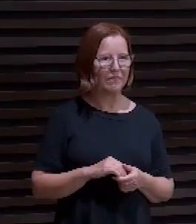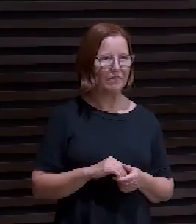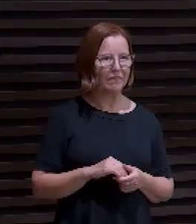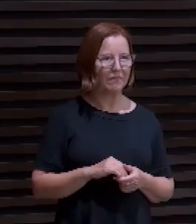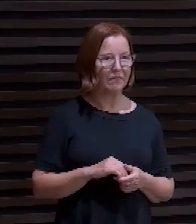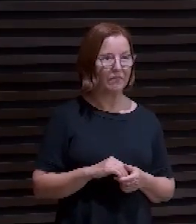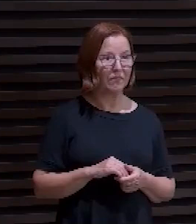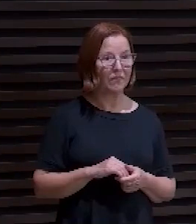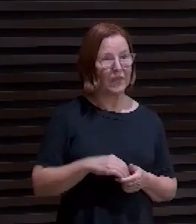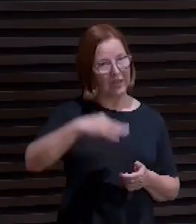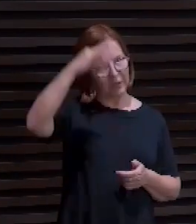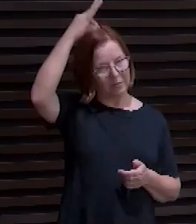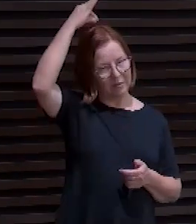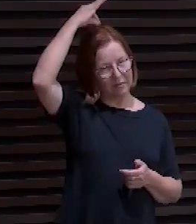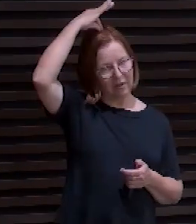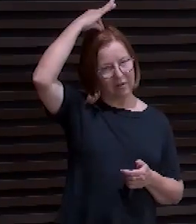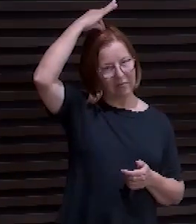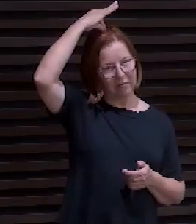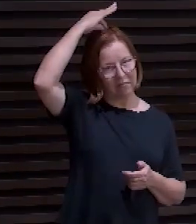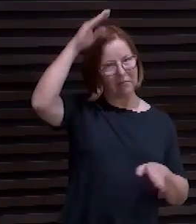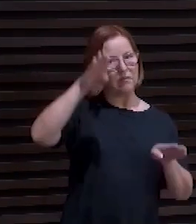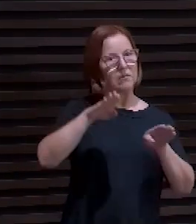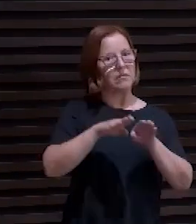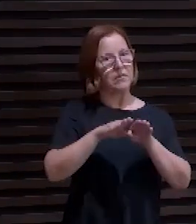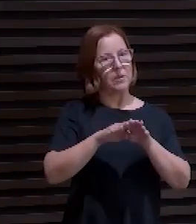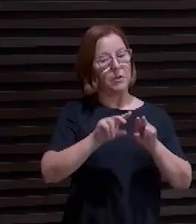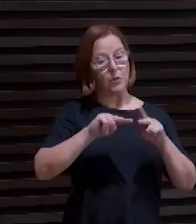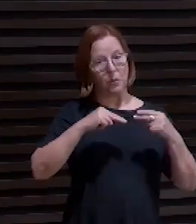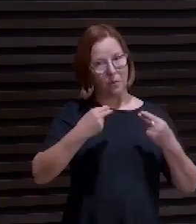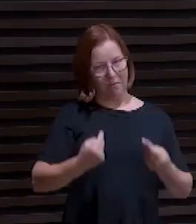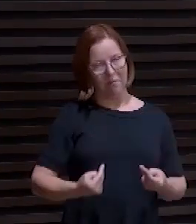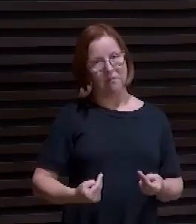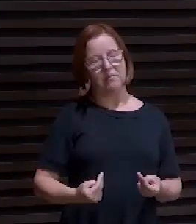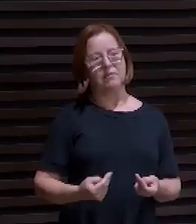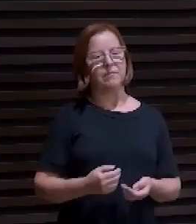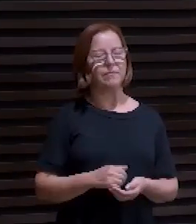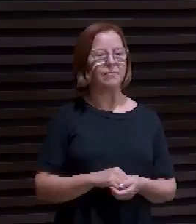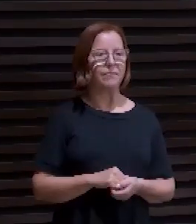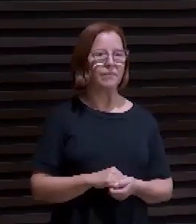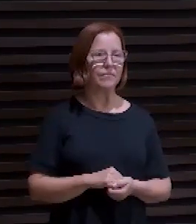Tanto espiritual como humanamente falando.